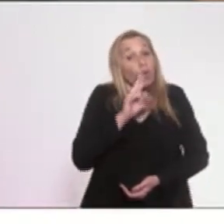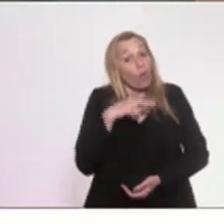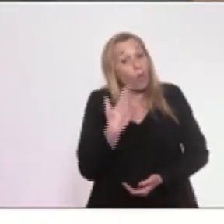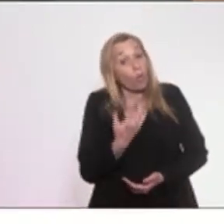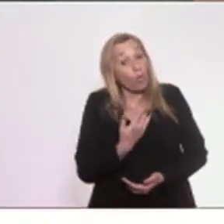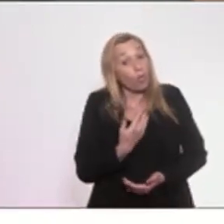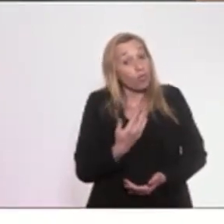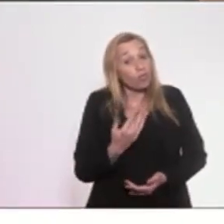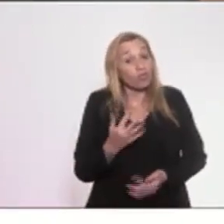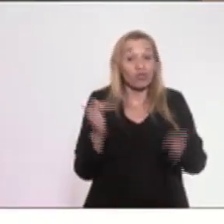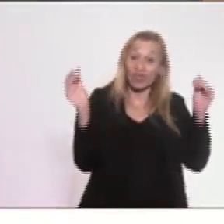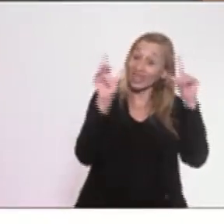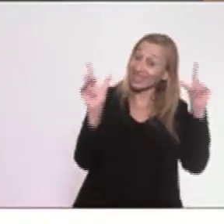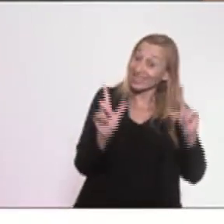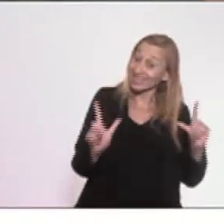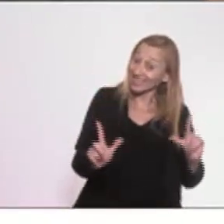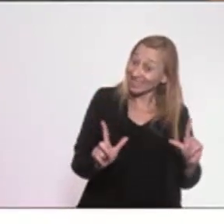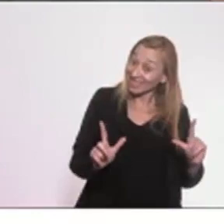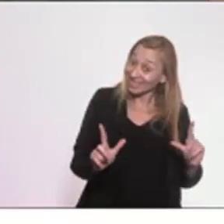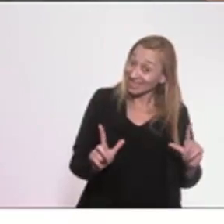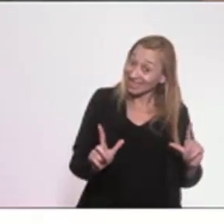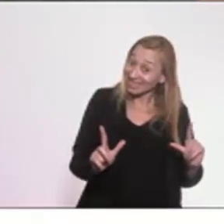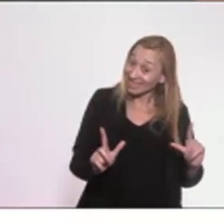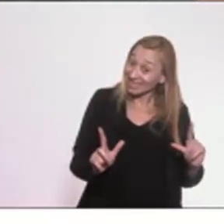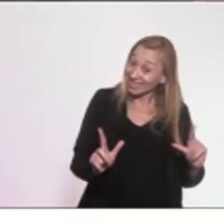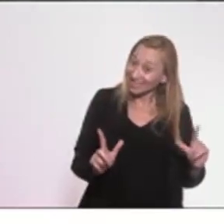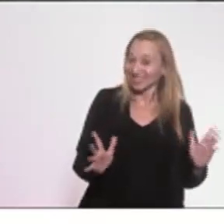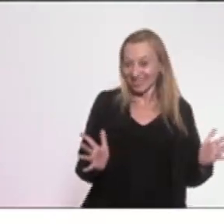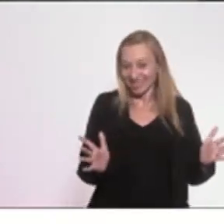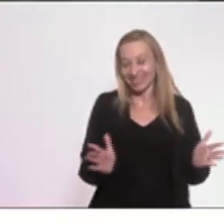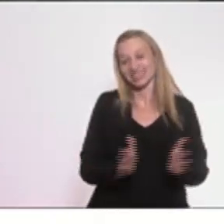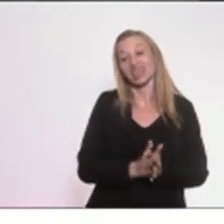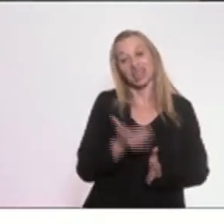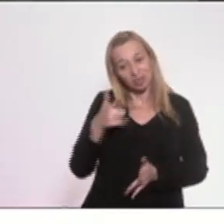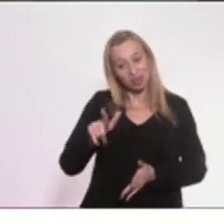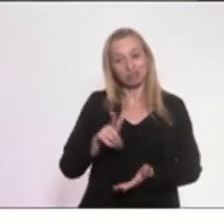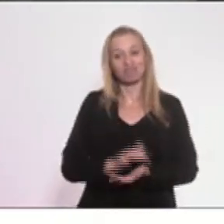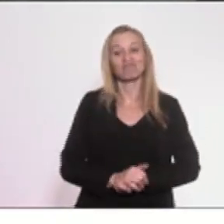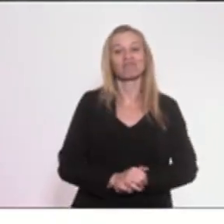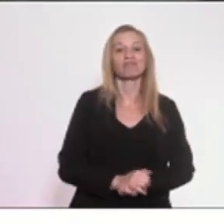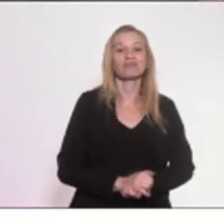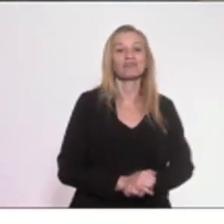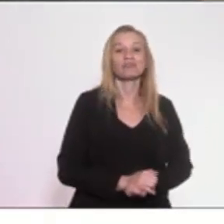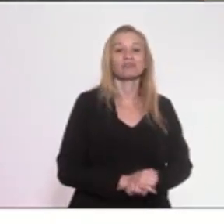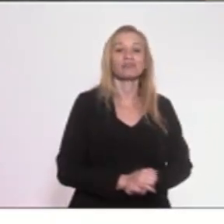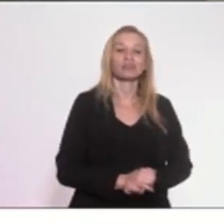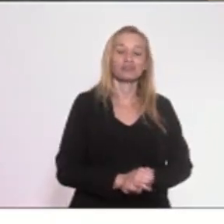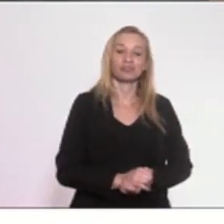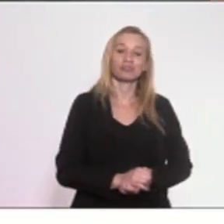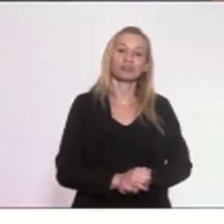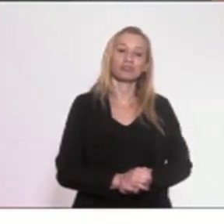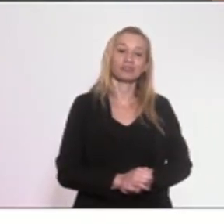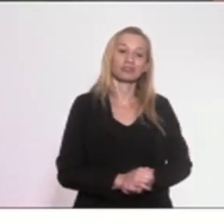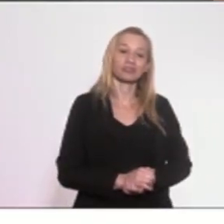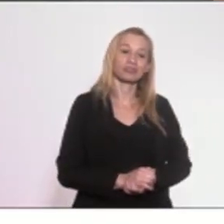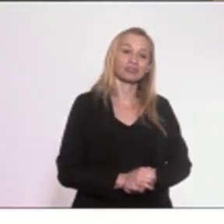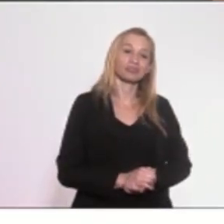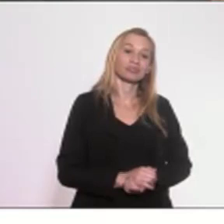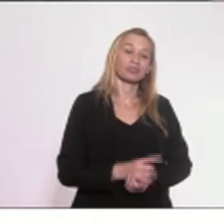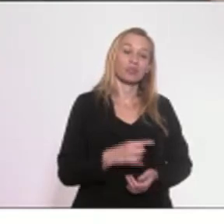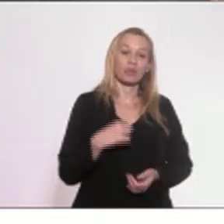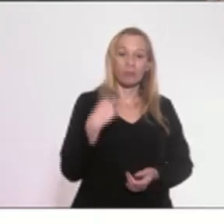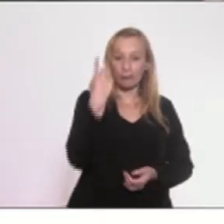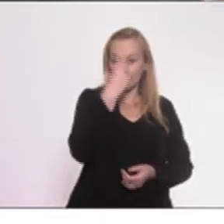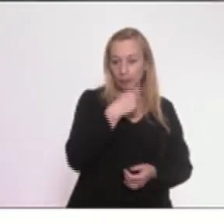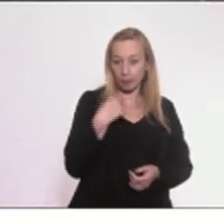tenho a prerrogativa, infelizmente ou infelizmente, repito, de ora debater a